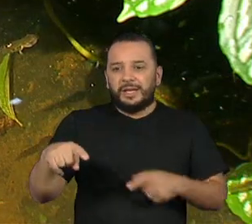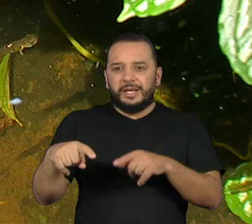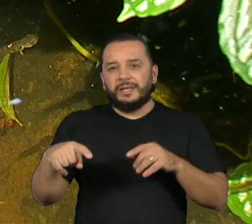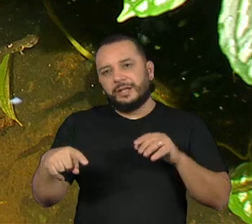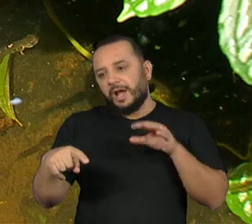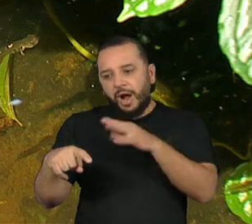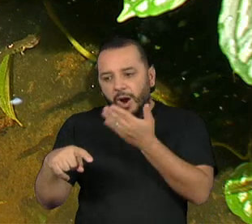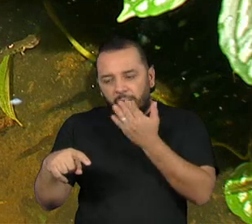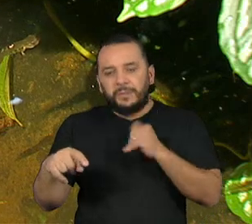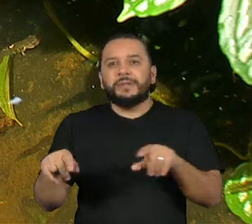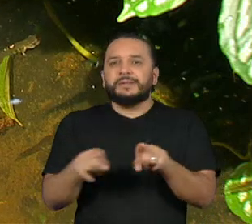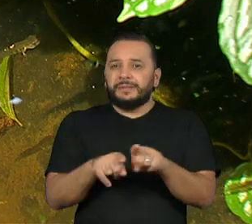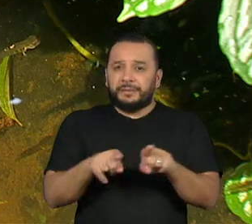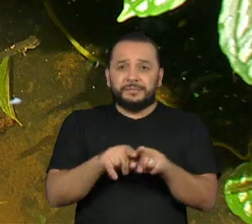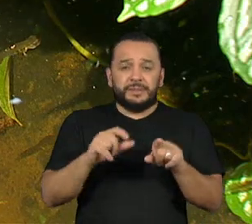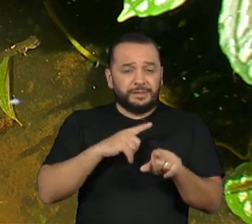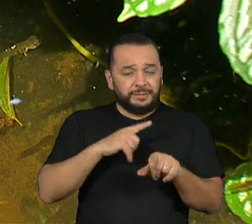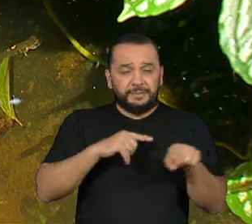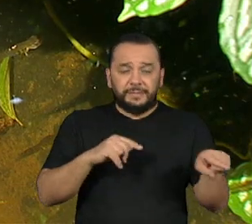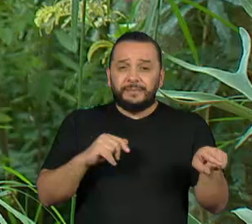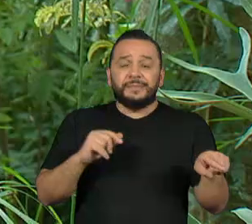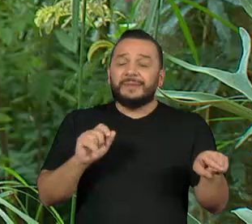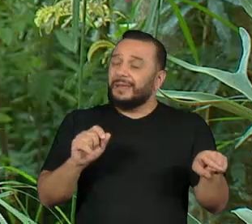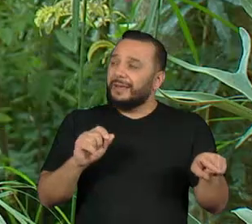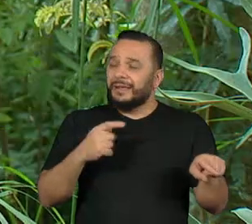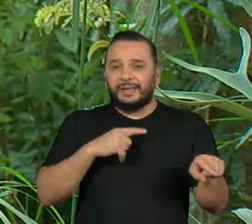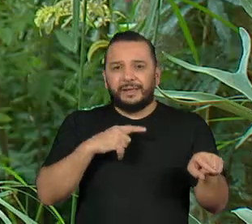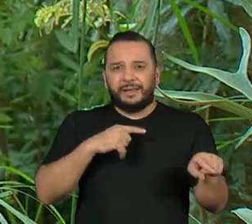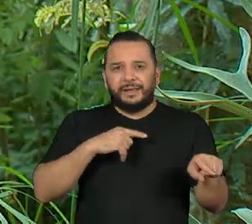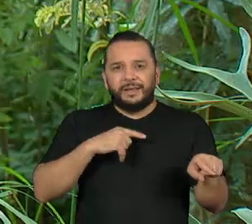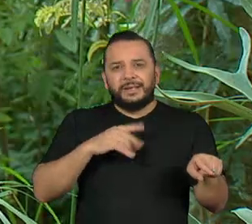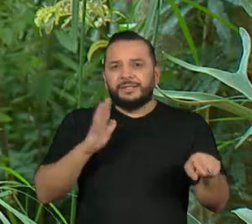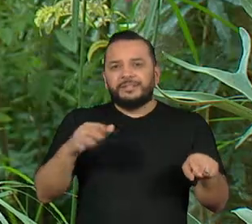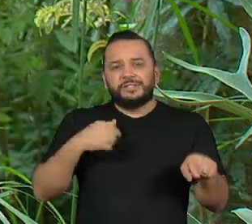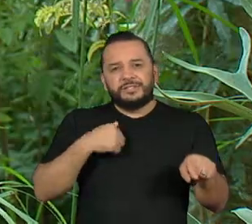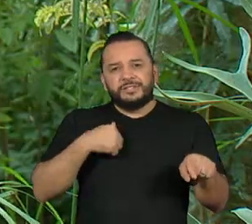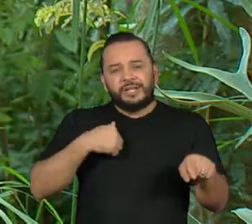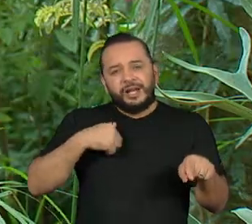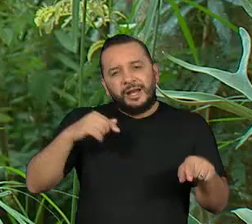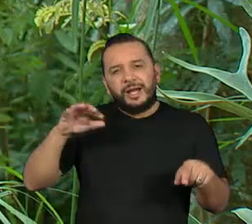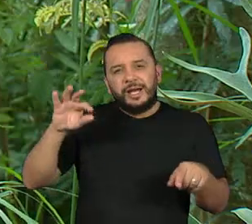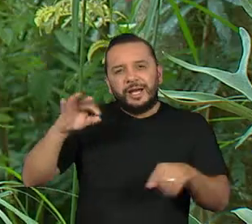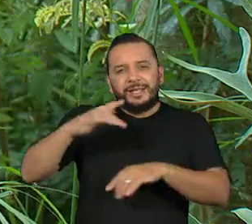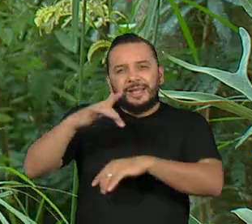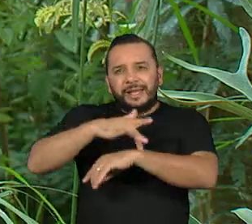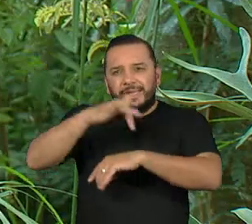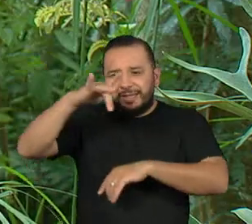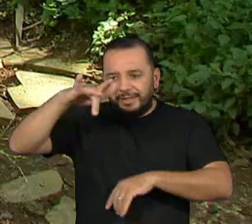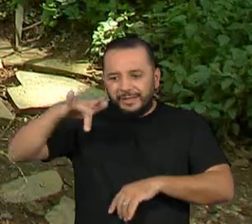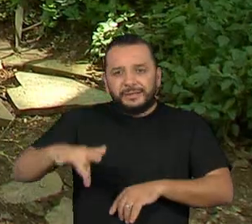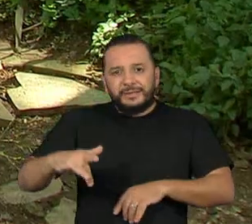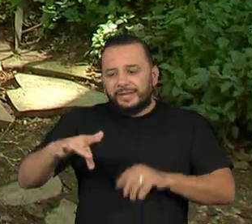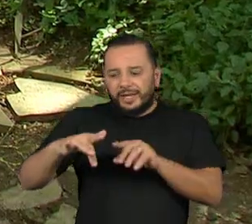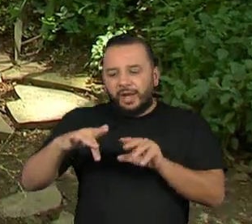come. Tem larva de mosquito, o girino come. Então, ele está sempre trabalhando ali para